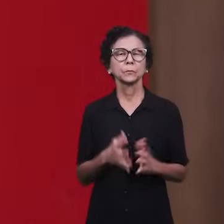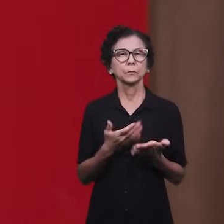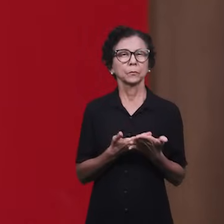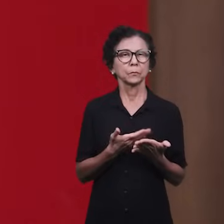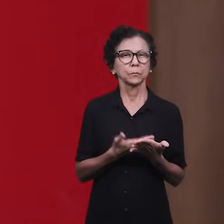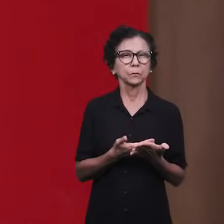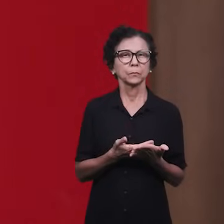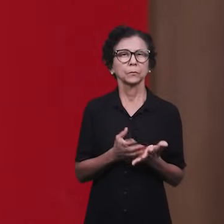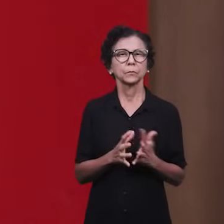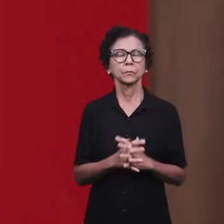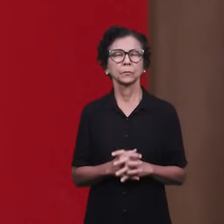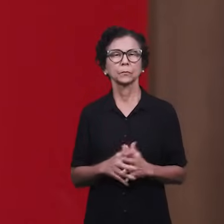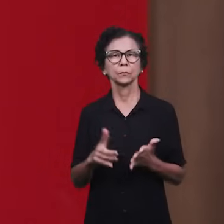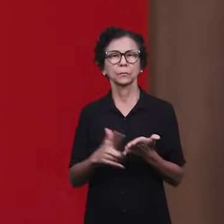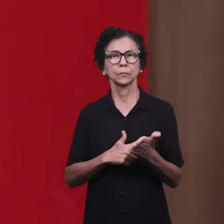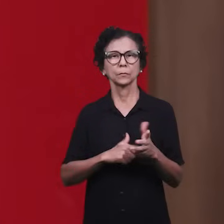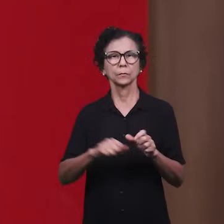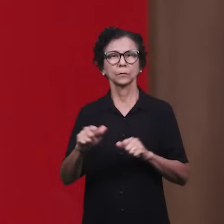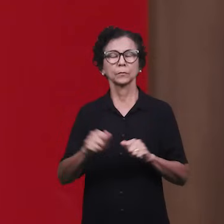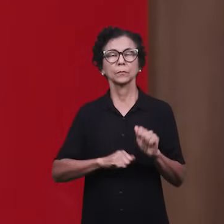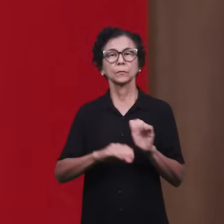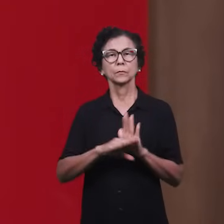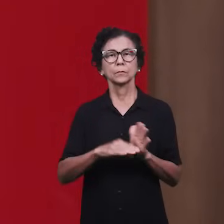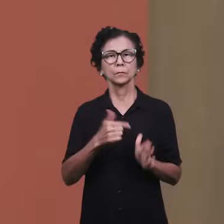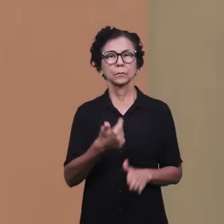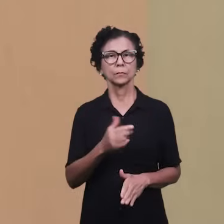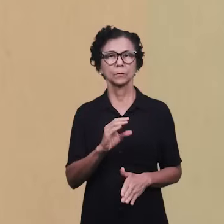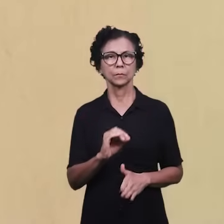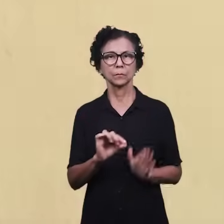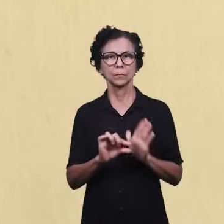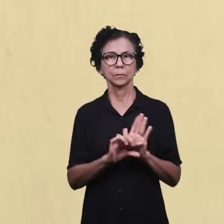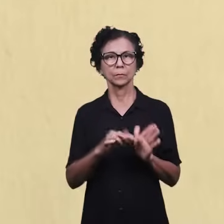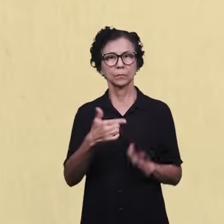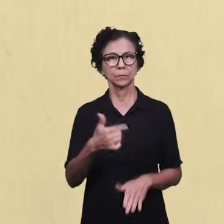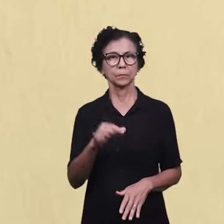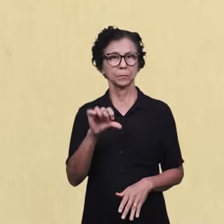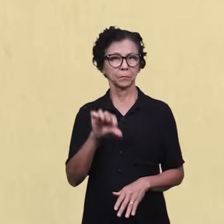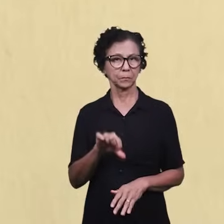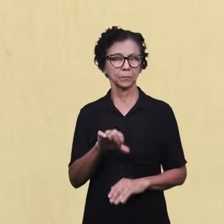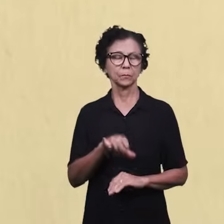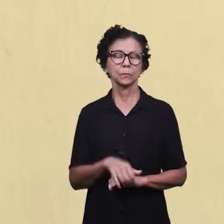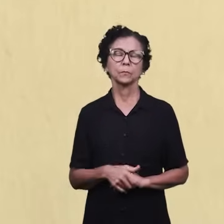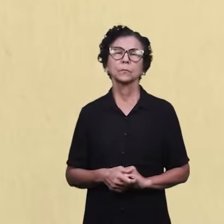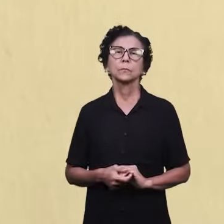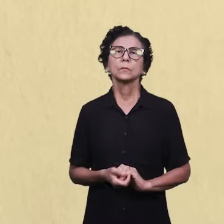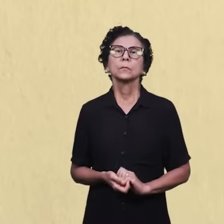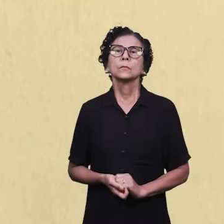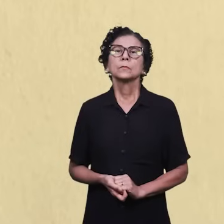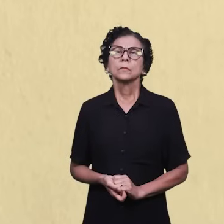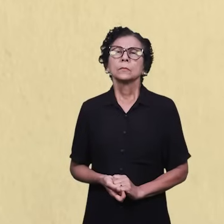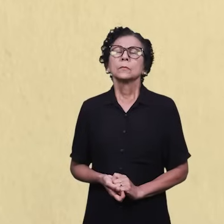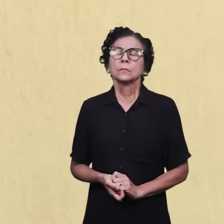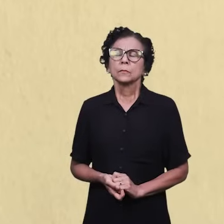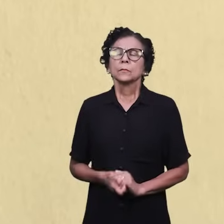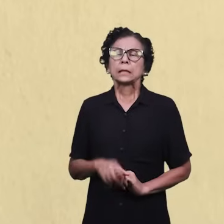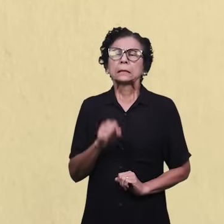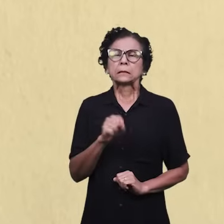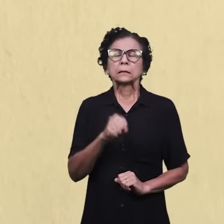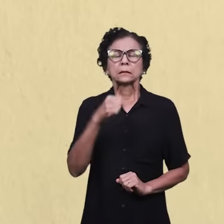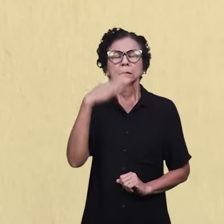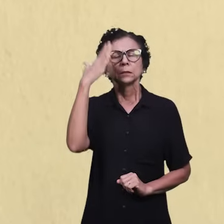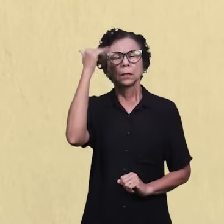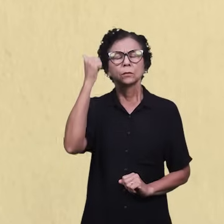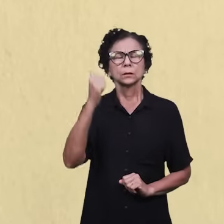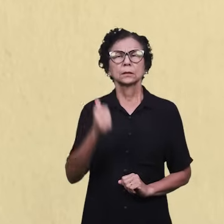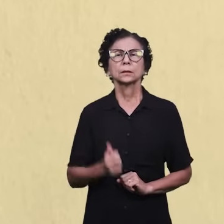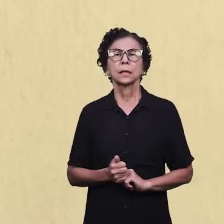que nós vamos trabalhar dentro dele, está em Atos capítulo 20, verso 29. E diz assim: porque eu sei